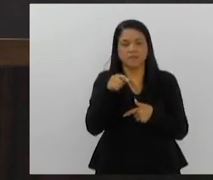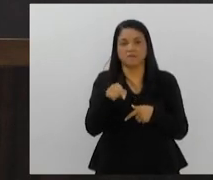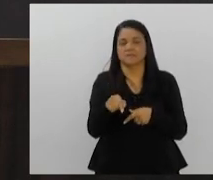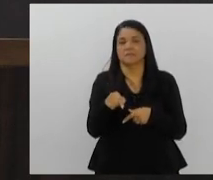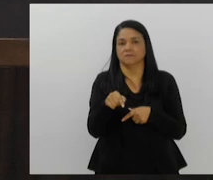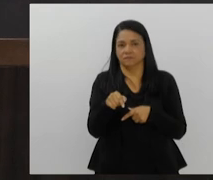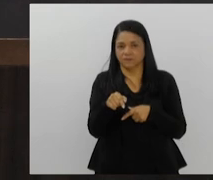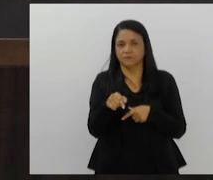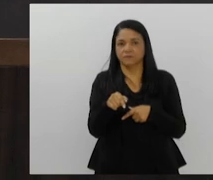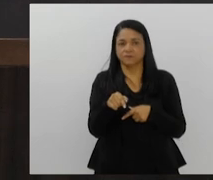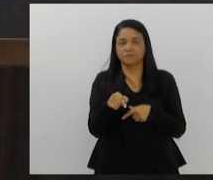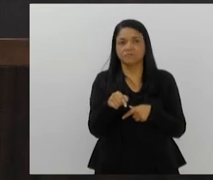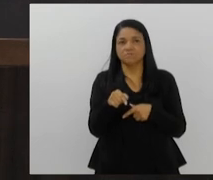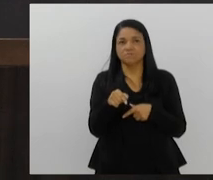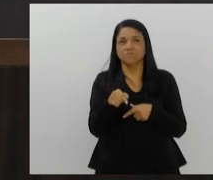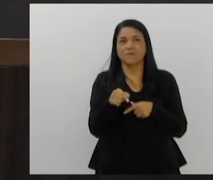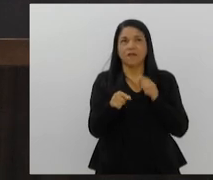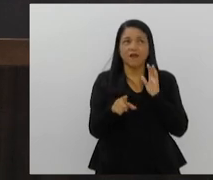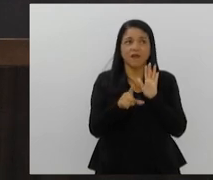que